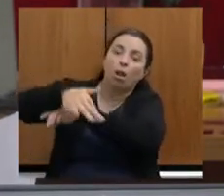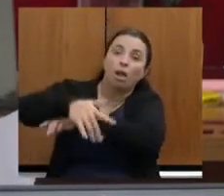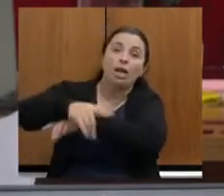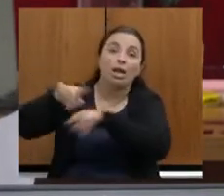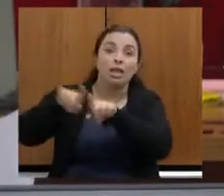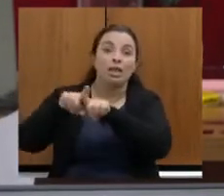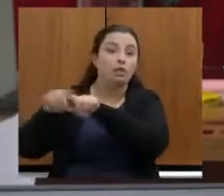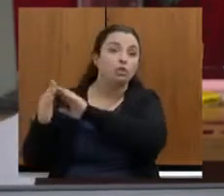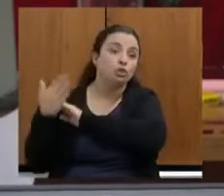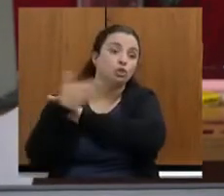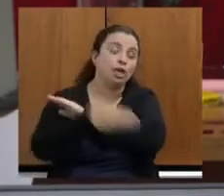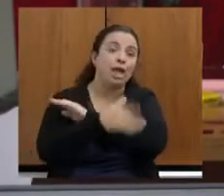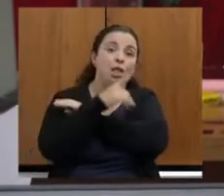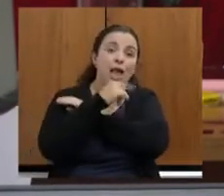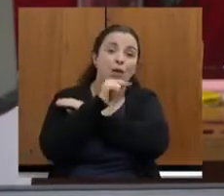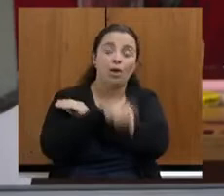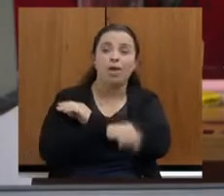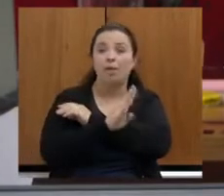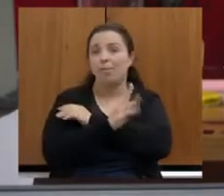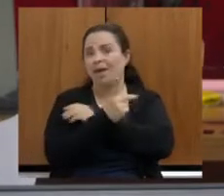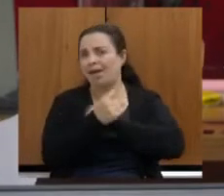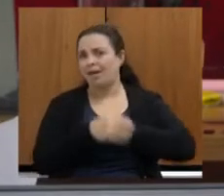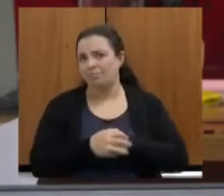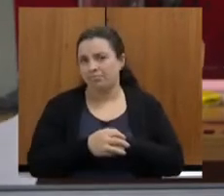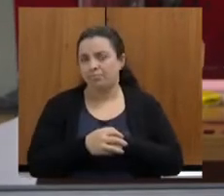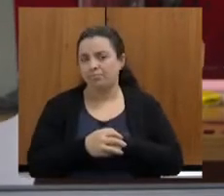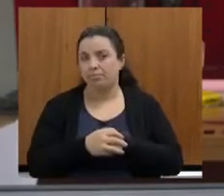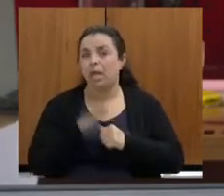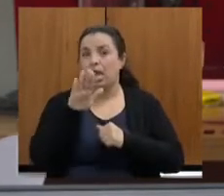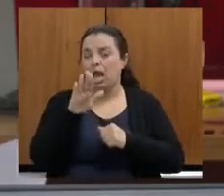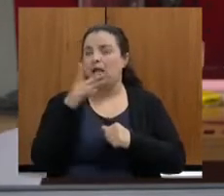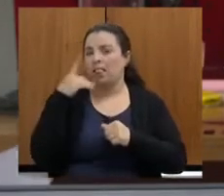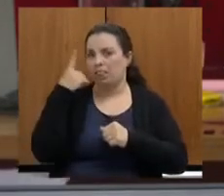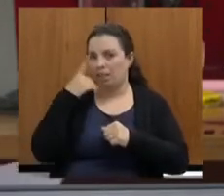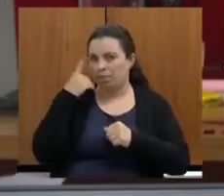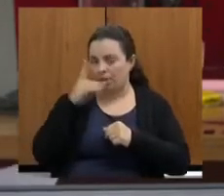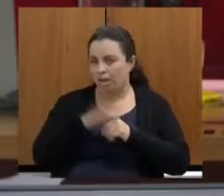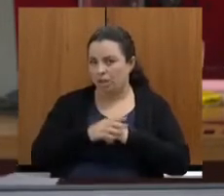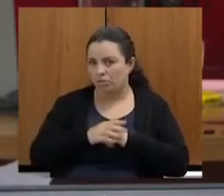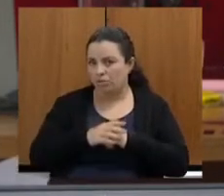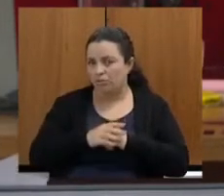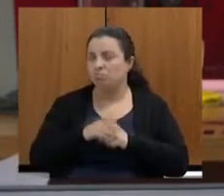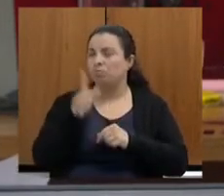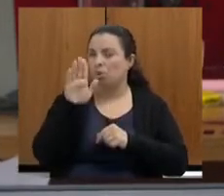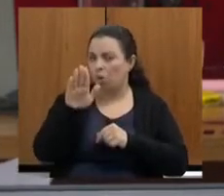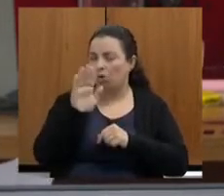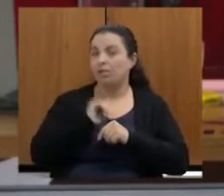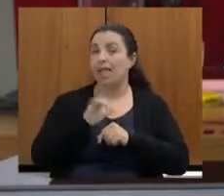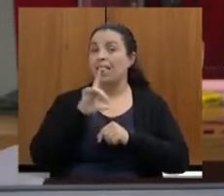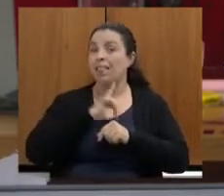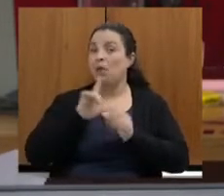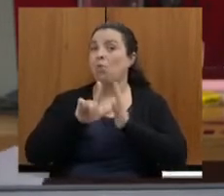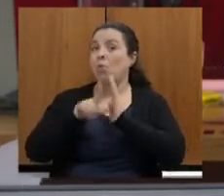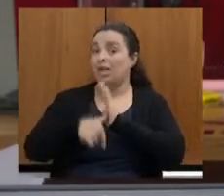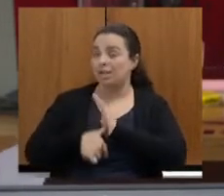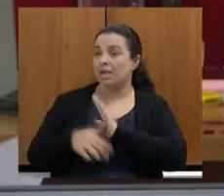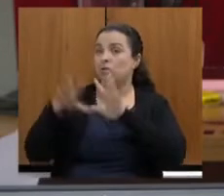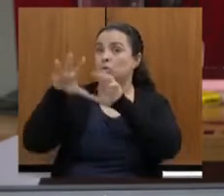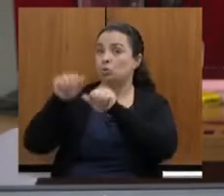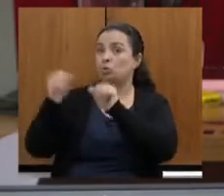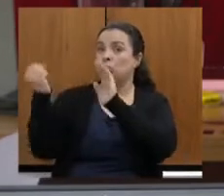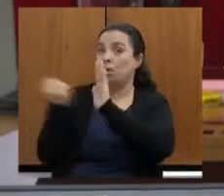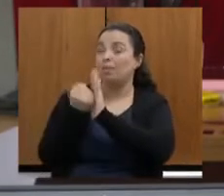de Belo horizonte existe senhor Deputado um atraso no tombamento dessa região então